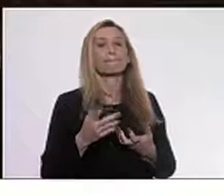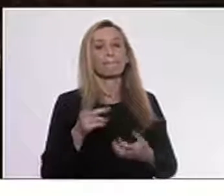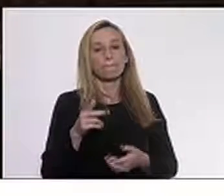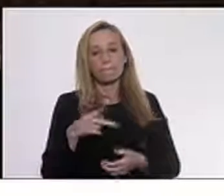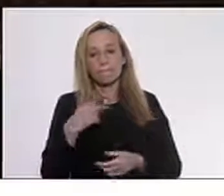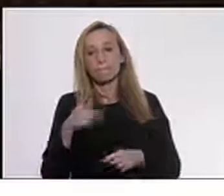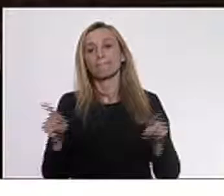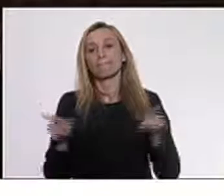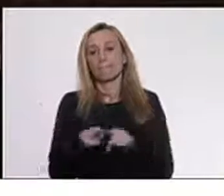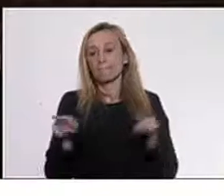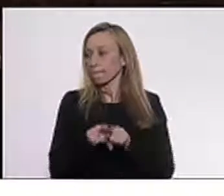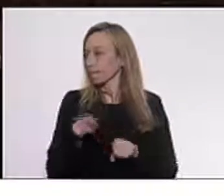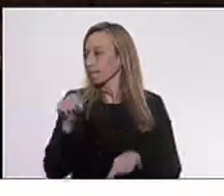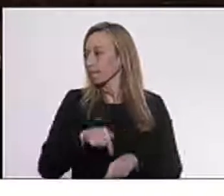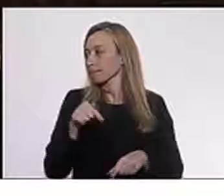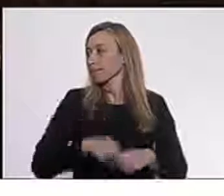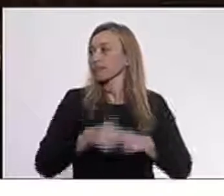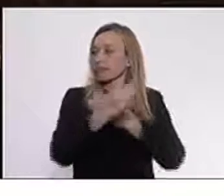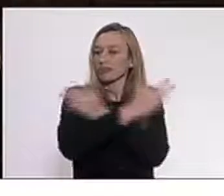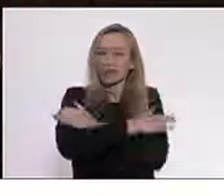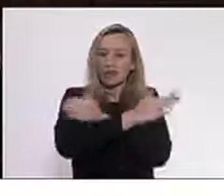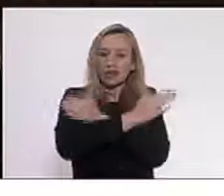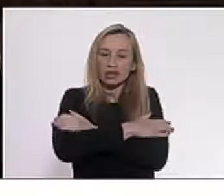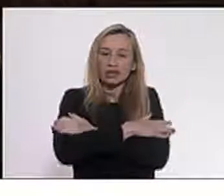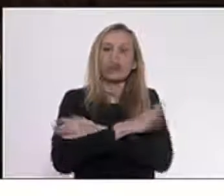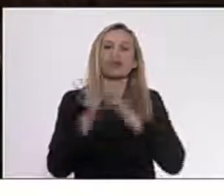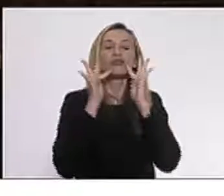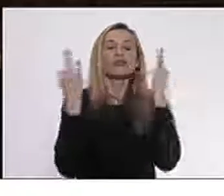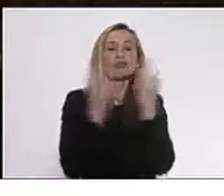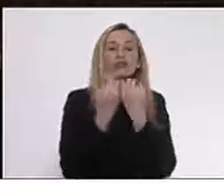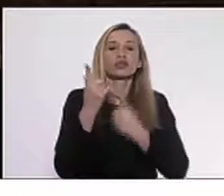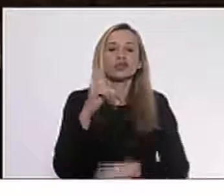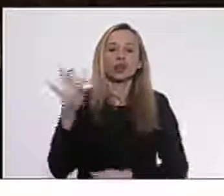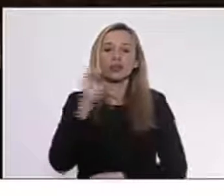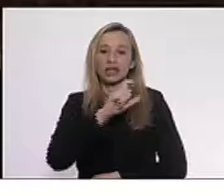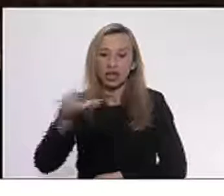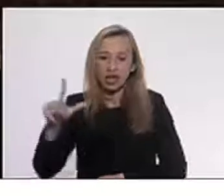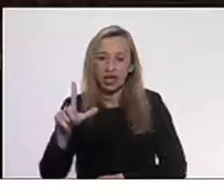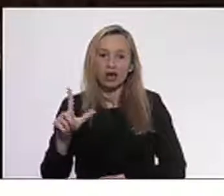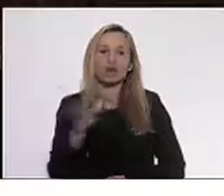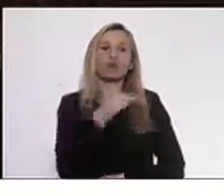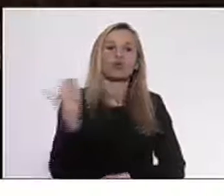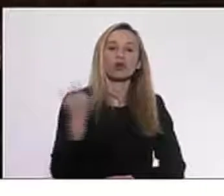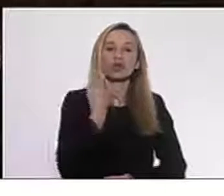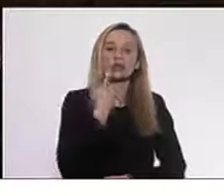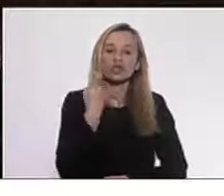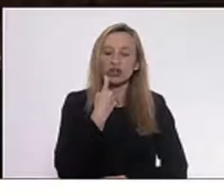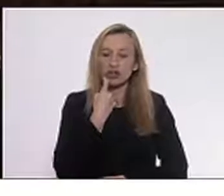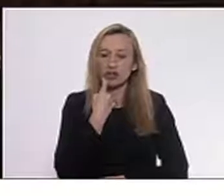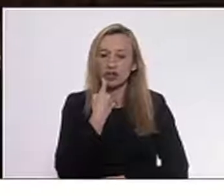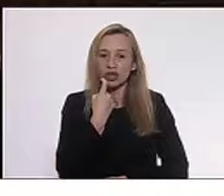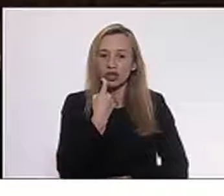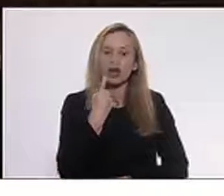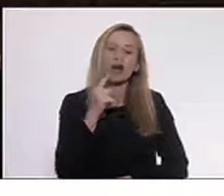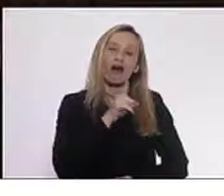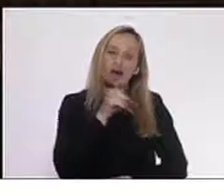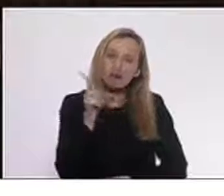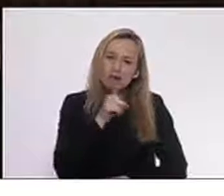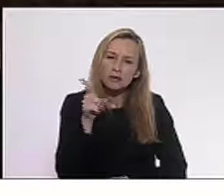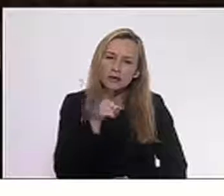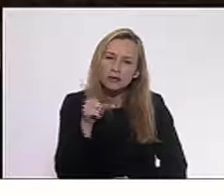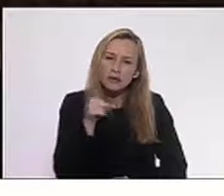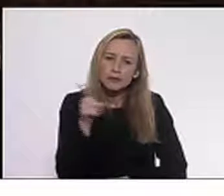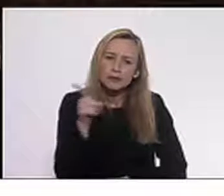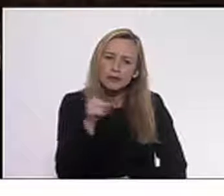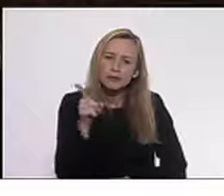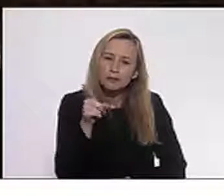consternadamente aqui abraçar à distância a família do Gabriel Pereira Alves, morto na sexta-feira, ali